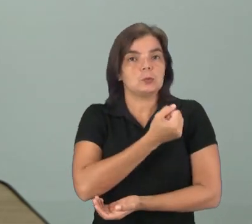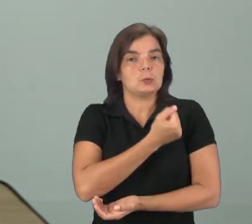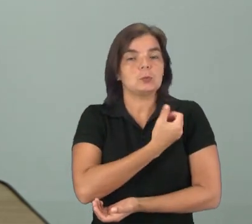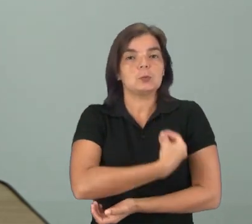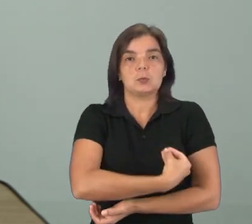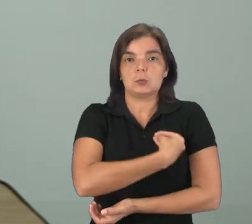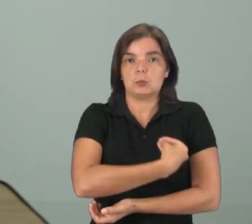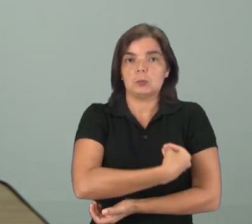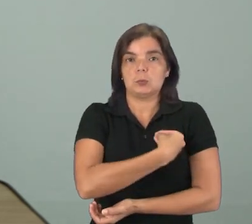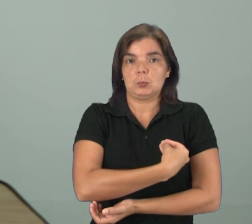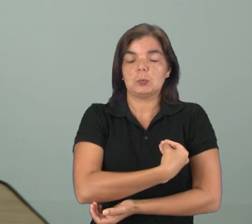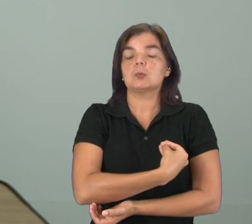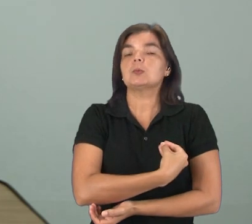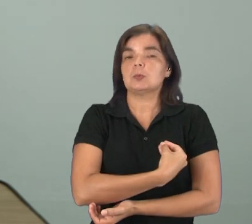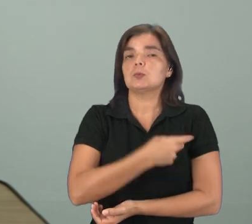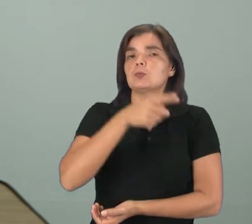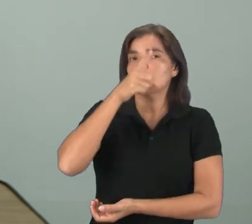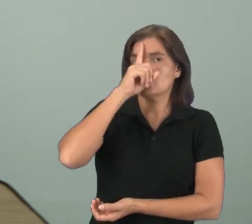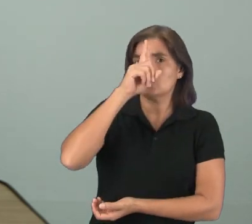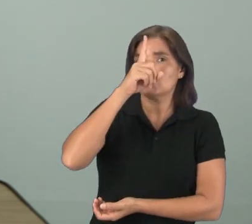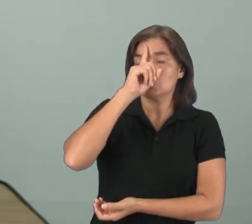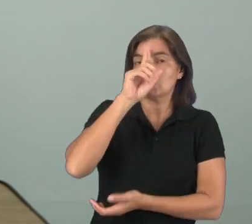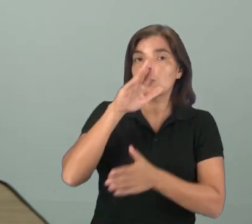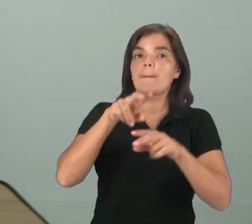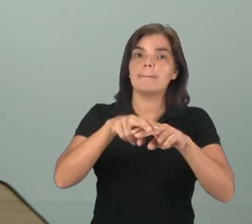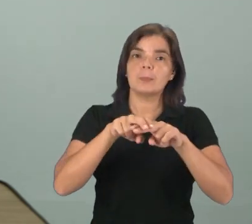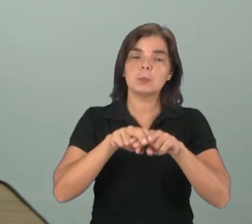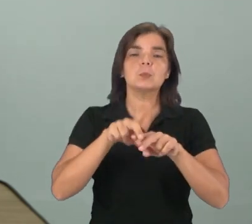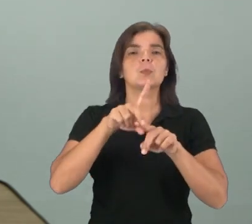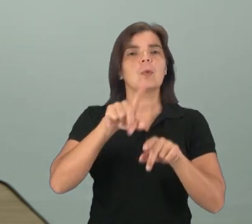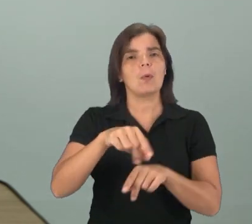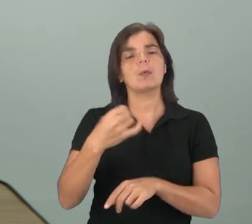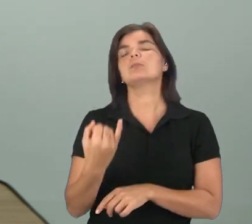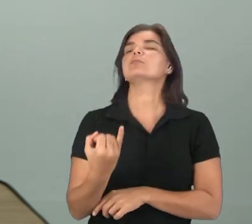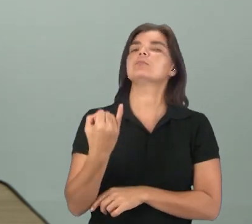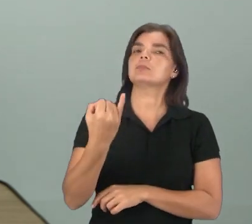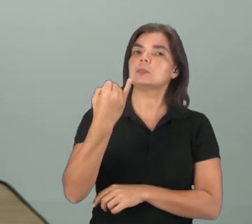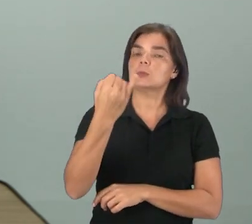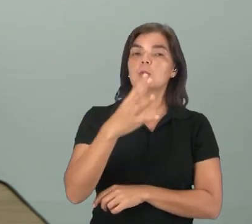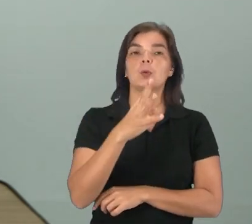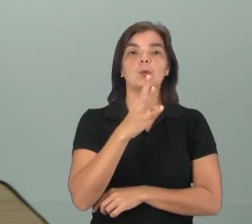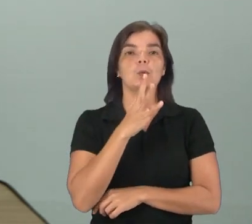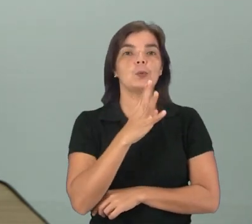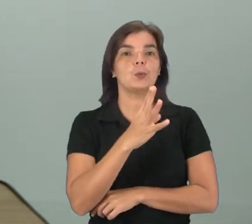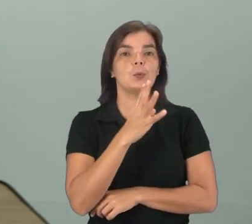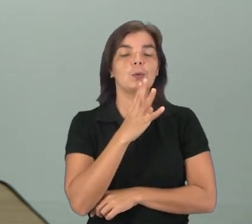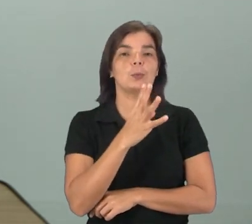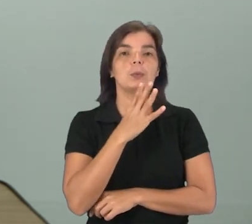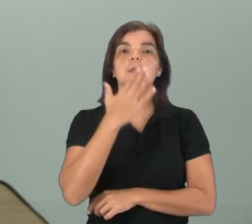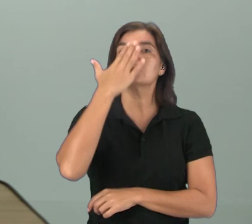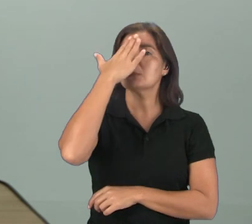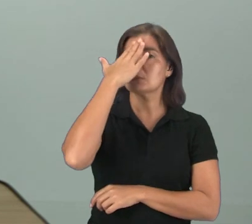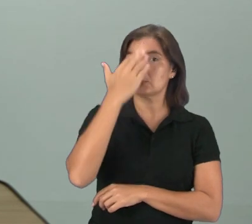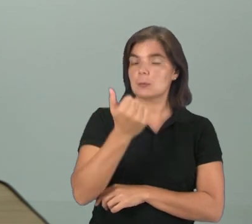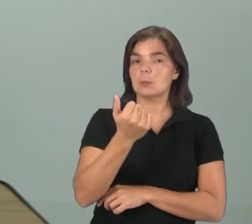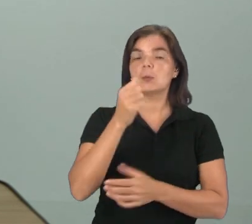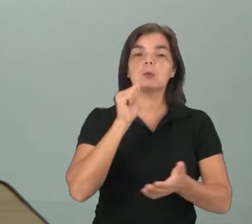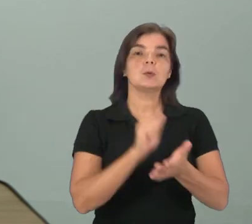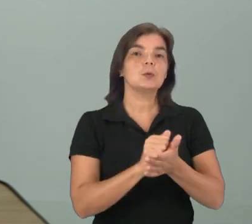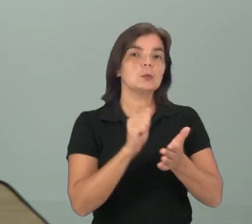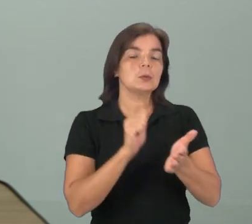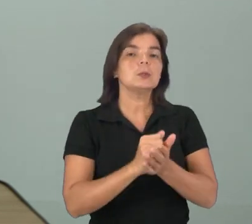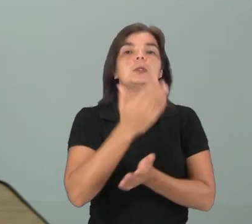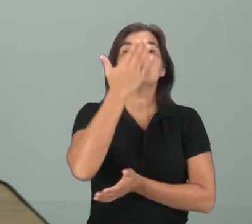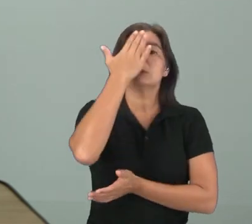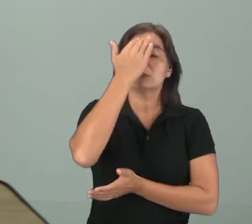estão presentes na nossa vida no dia a dia. E por isso é tão importante eu conhecê-lo, saber a sua escrita